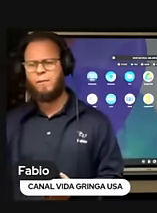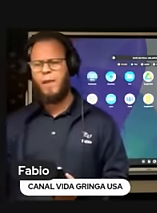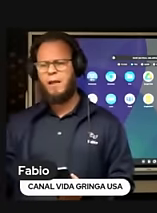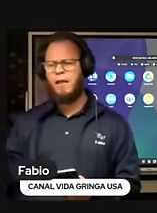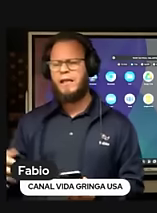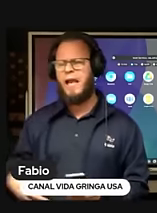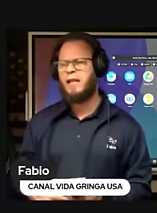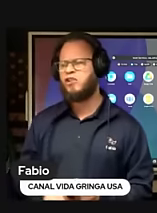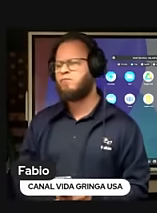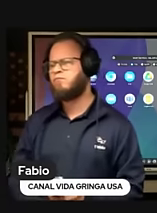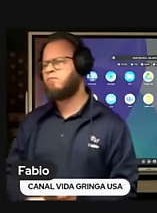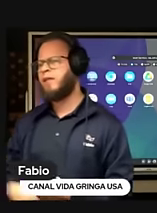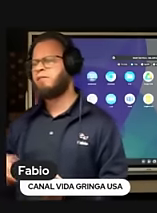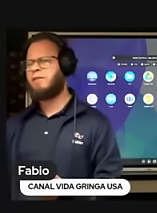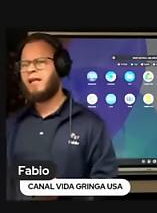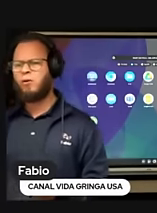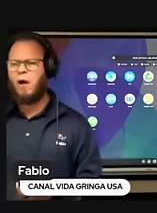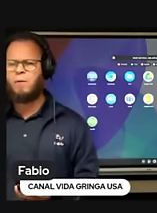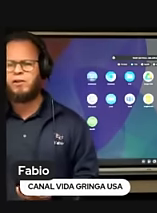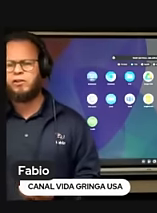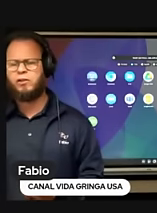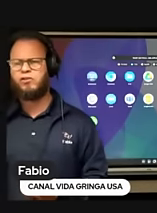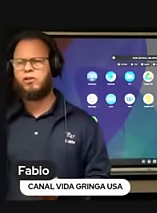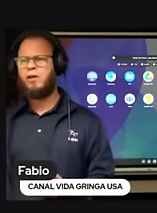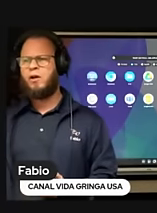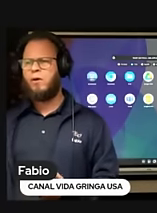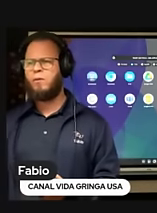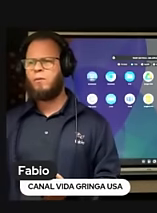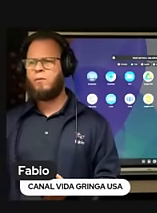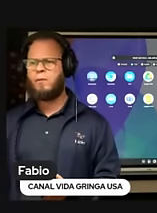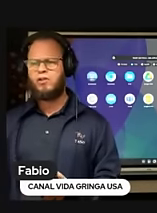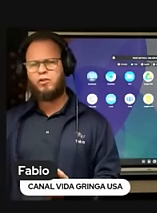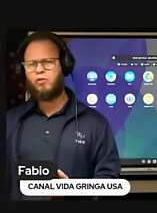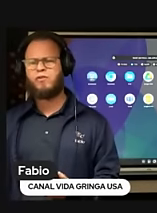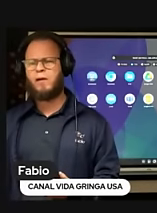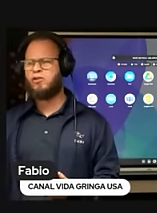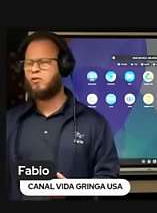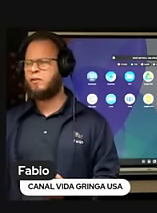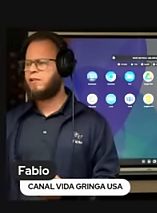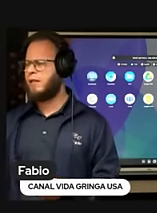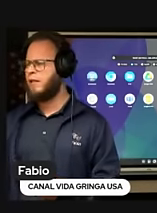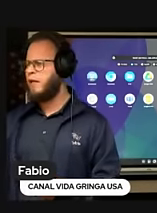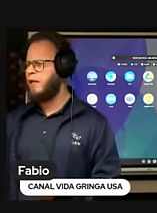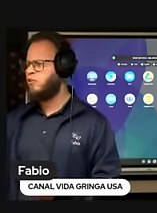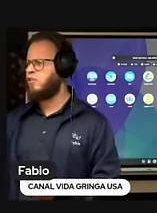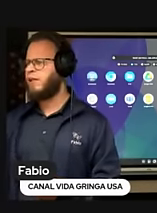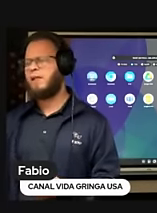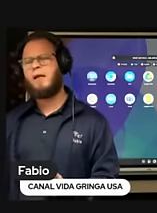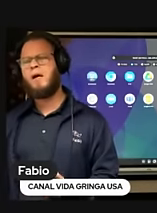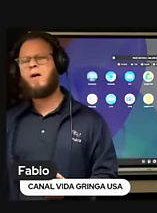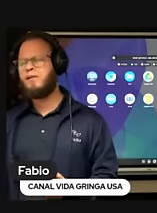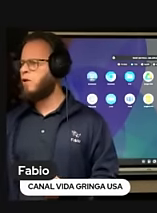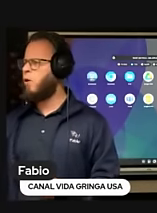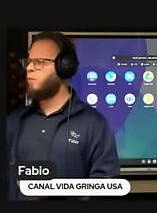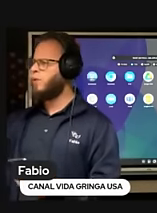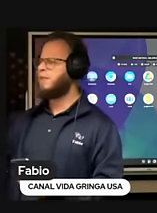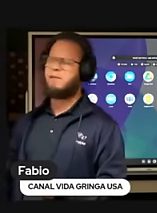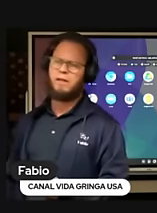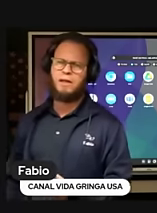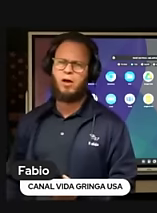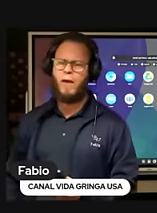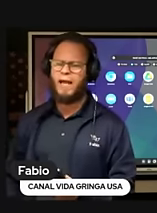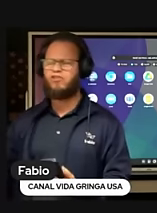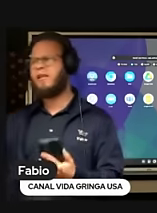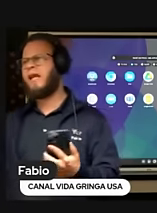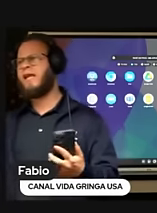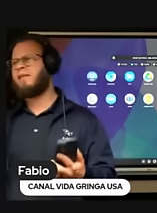levado e eles tentar jogar uma de João joga as outras ali, dizer que não, isso aí é